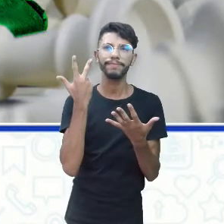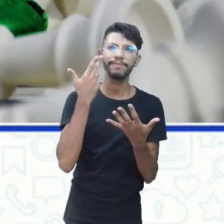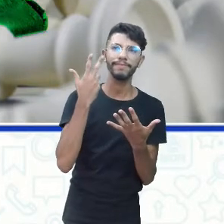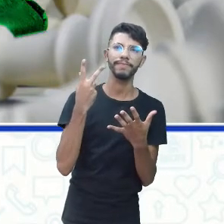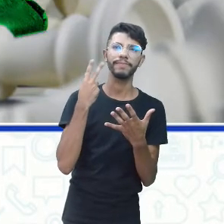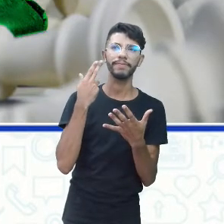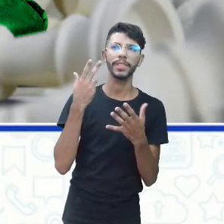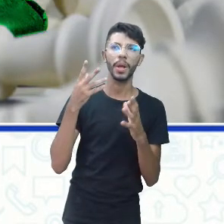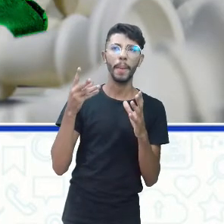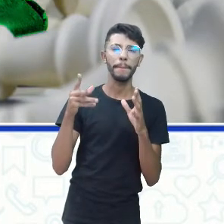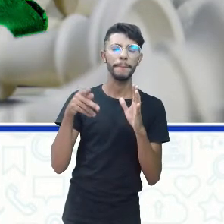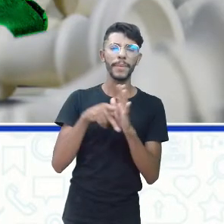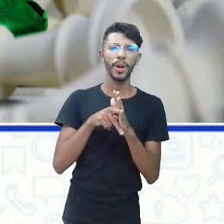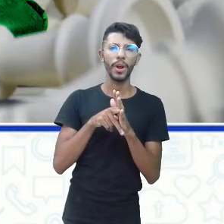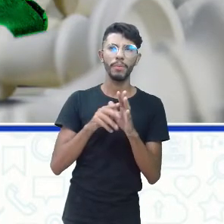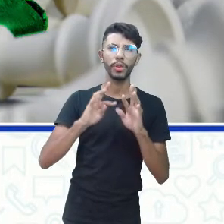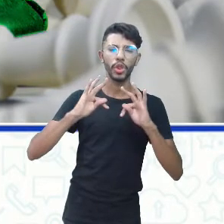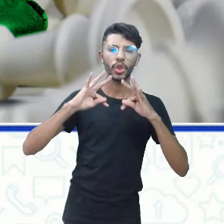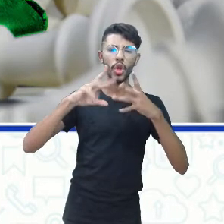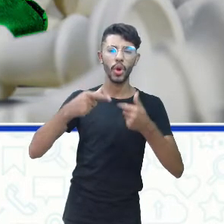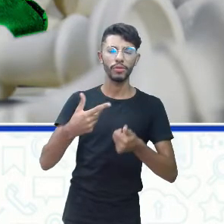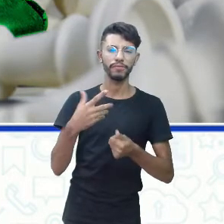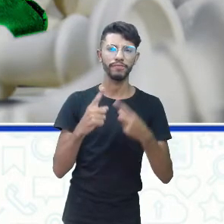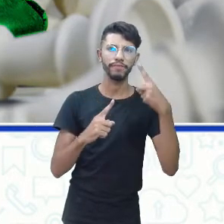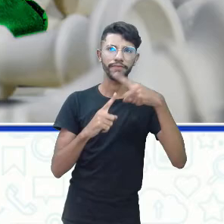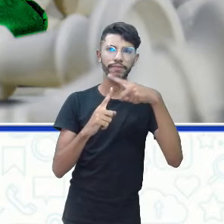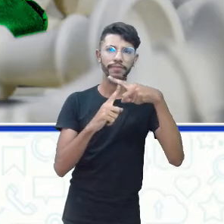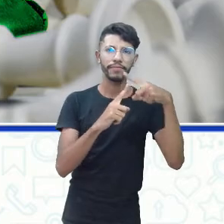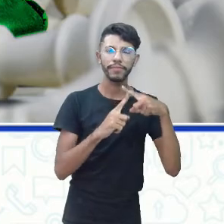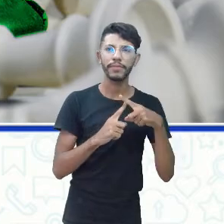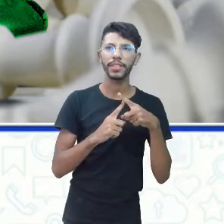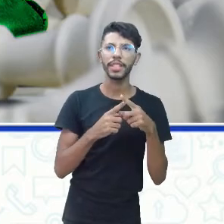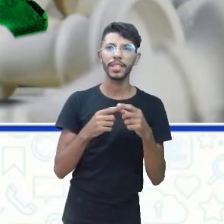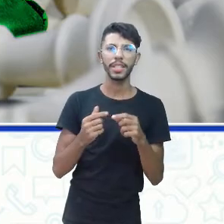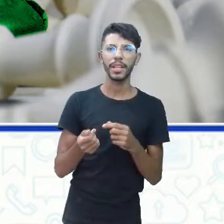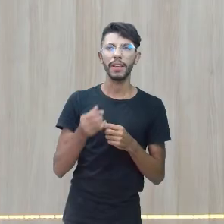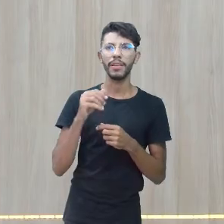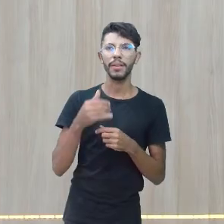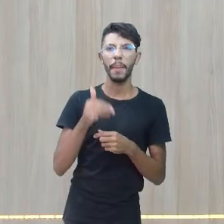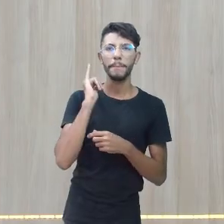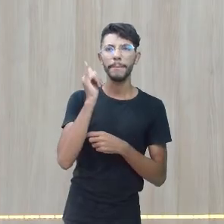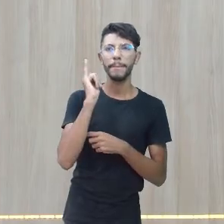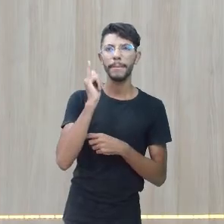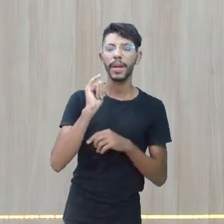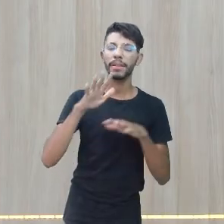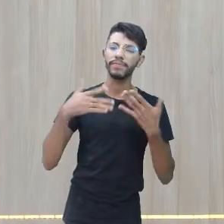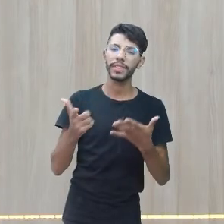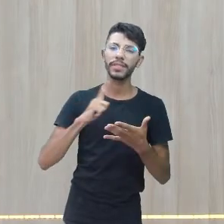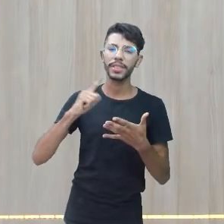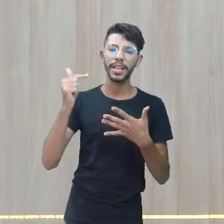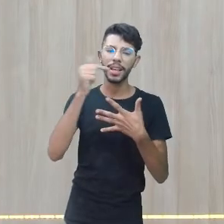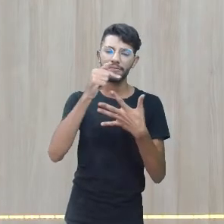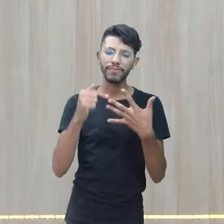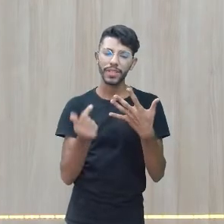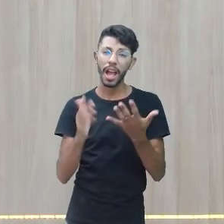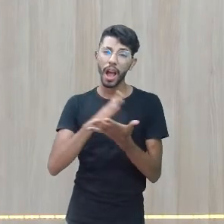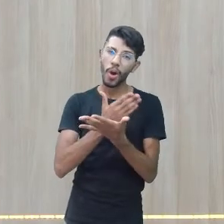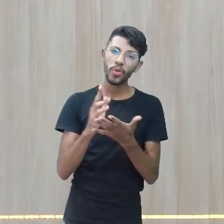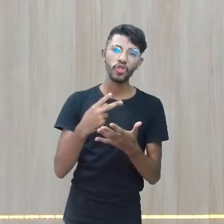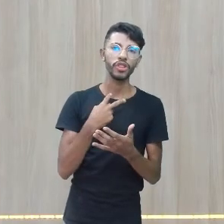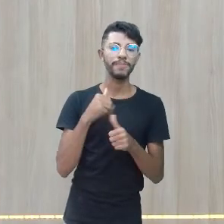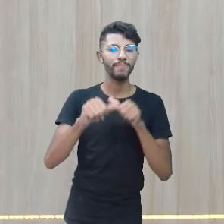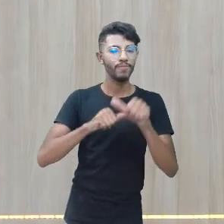a todos os estilos de falas. Então, existem elementos que não podem ser modificados, que eles não